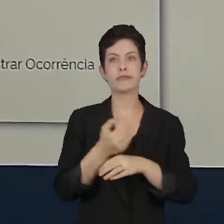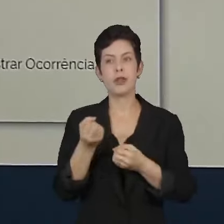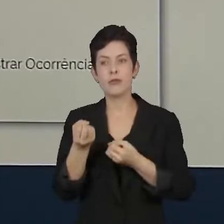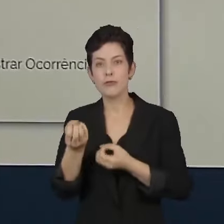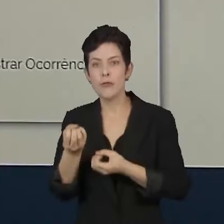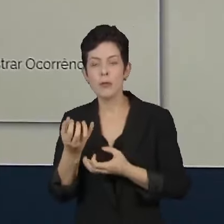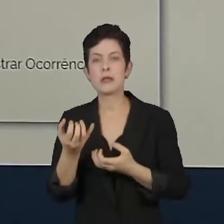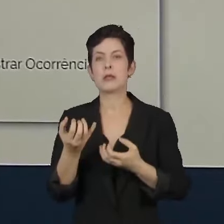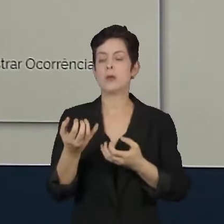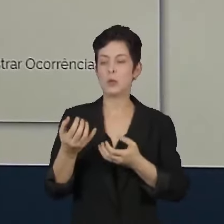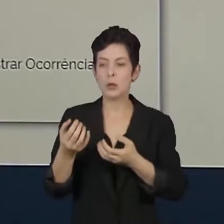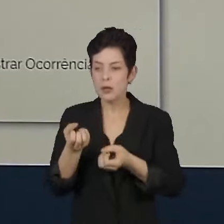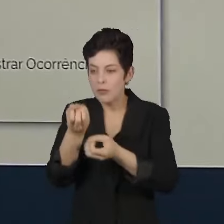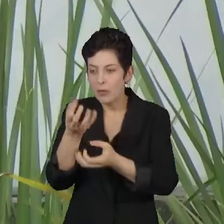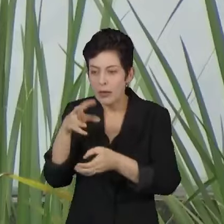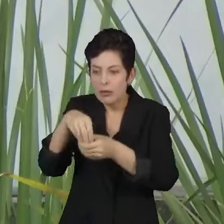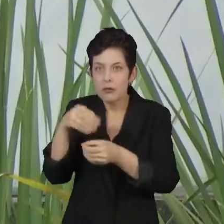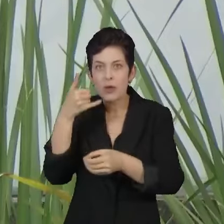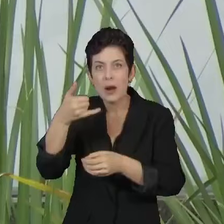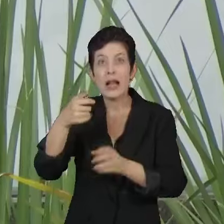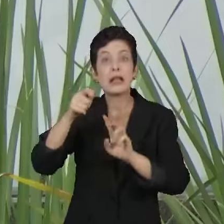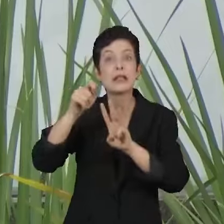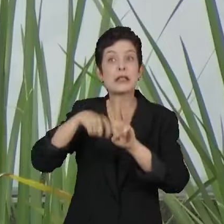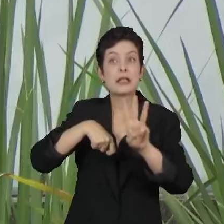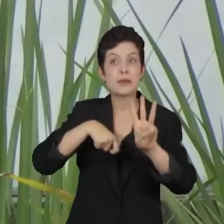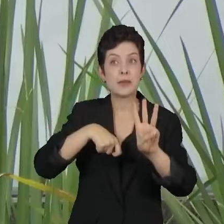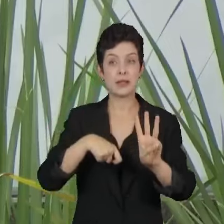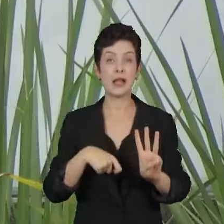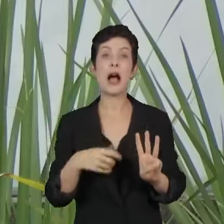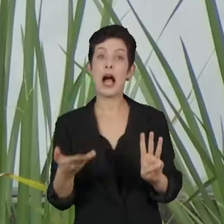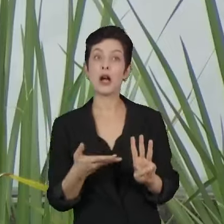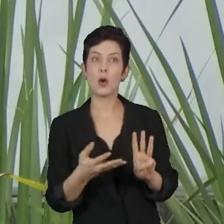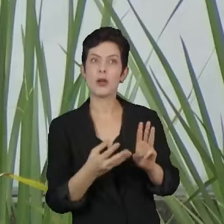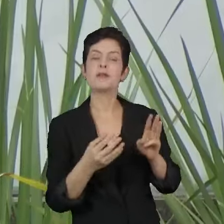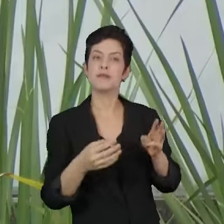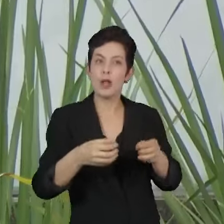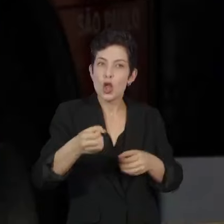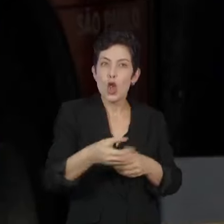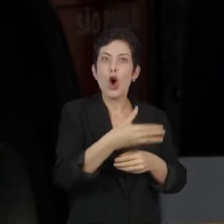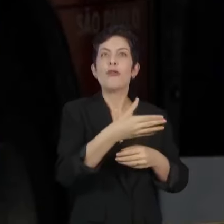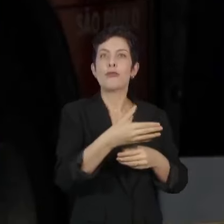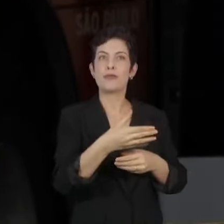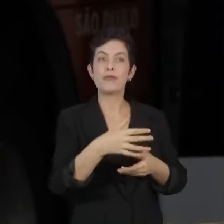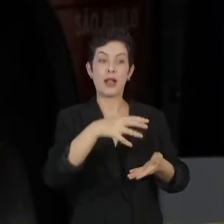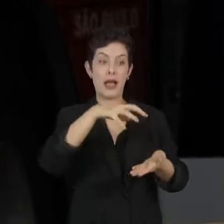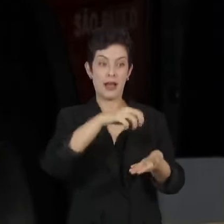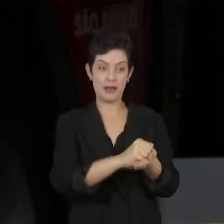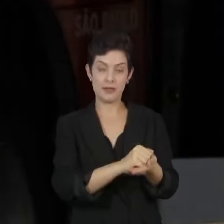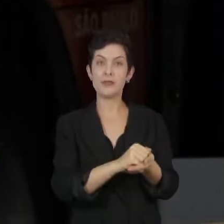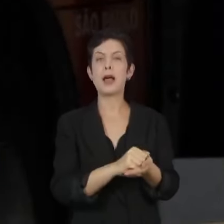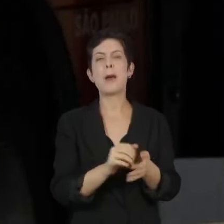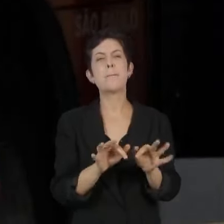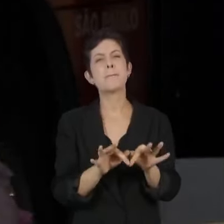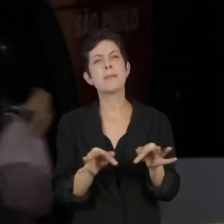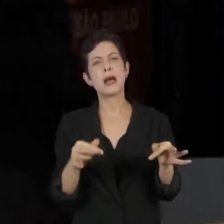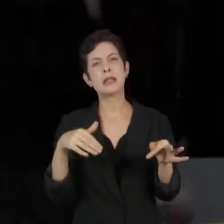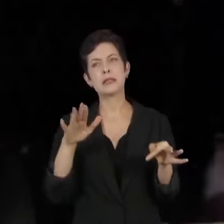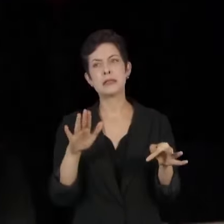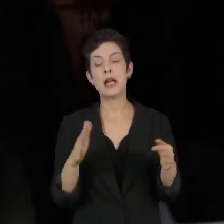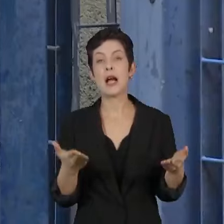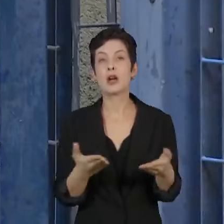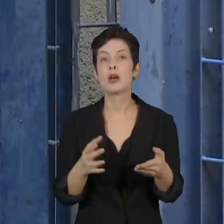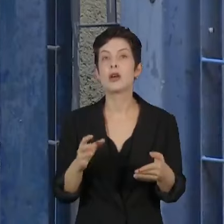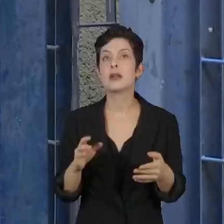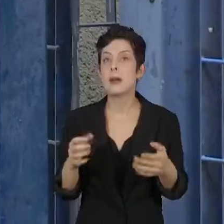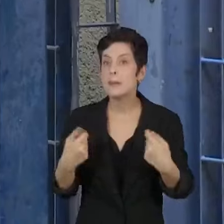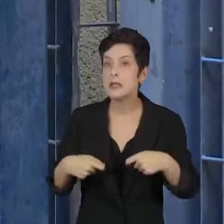do aparelho. Criado há 3 meses, agora foi atualizado. O cadastro está mais simples. Agora só